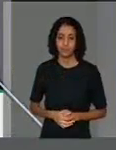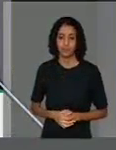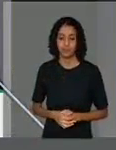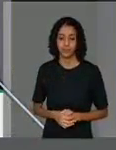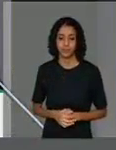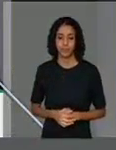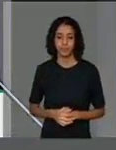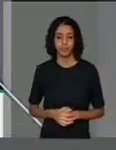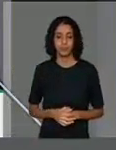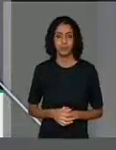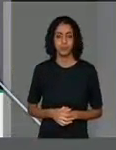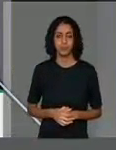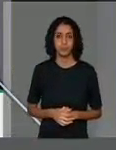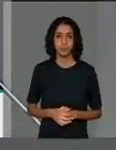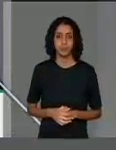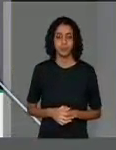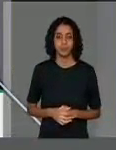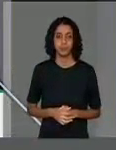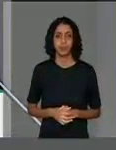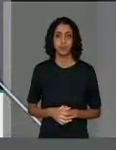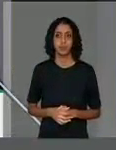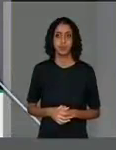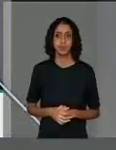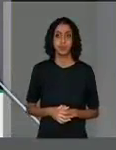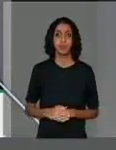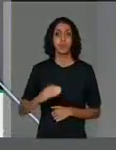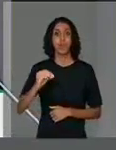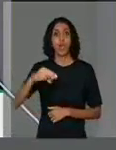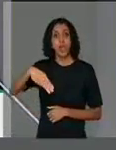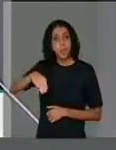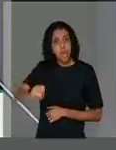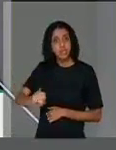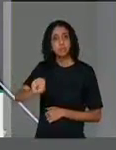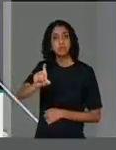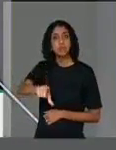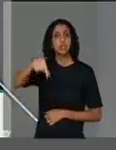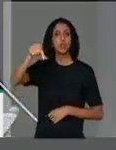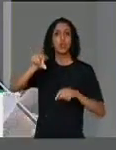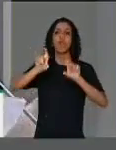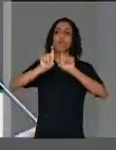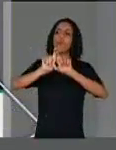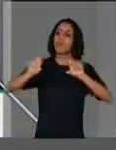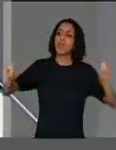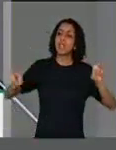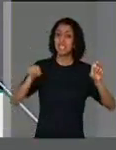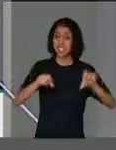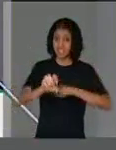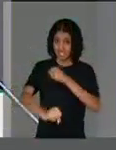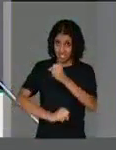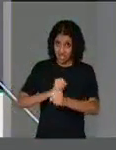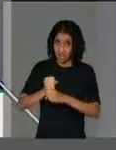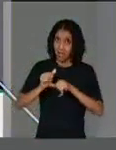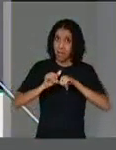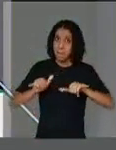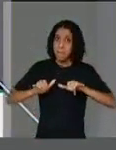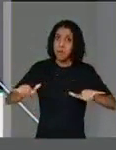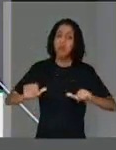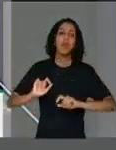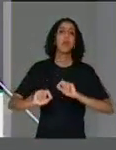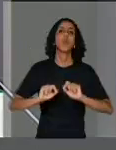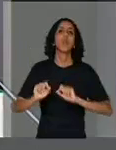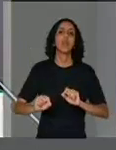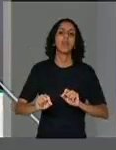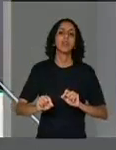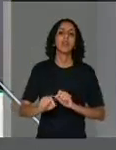O tema escolhido pela Organização Mundial de Saúde para o Dia Mundial Sem Tabaco deste ano, 2018,